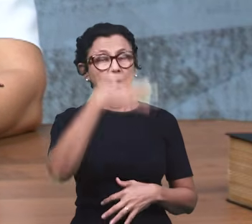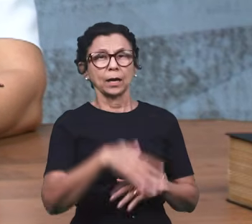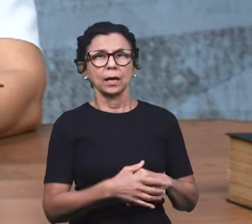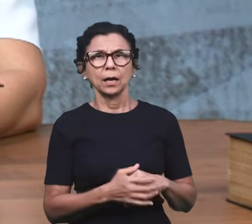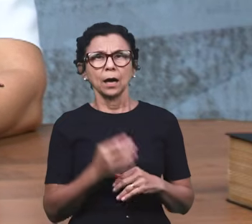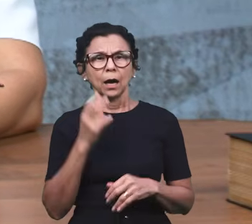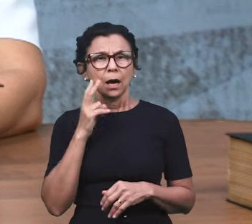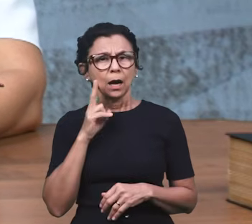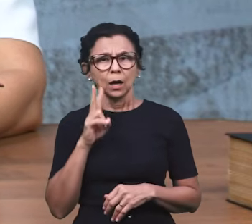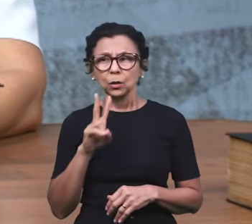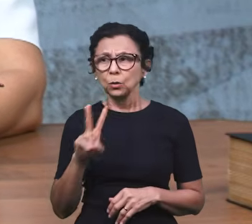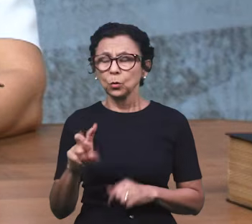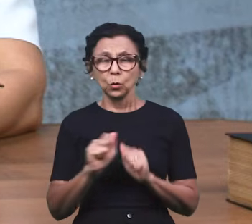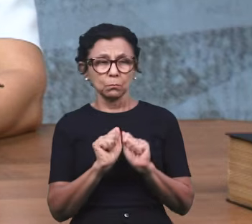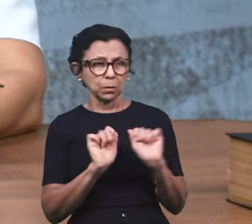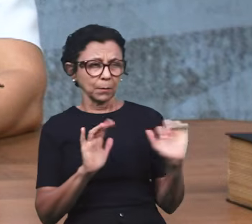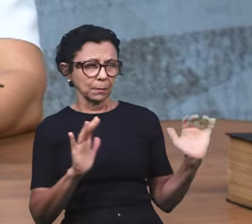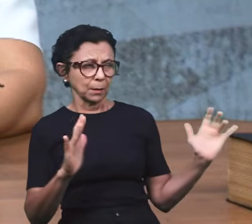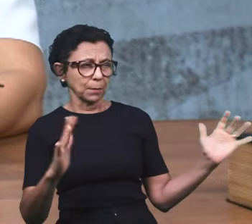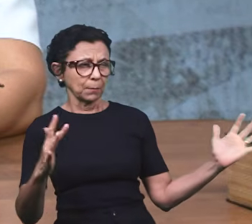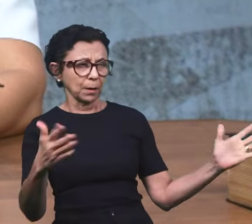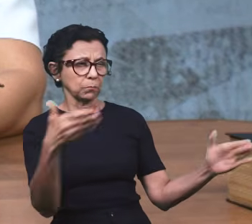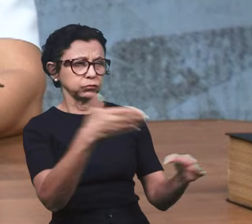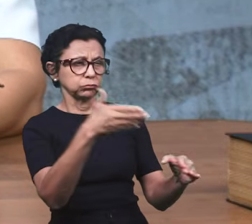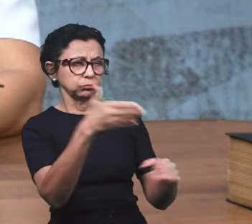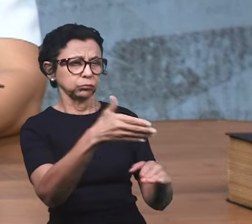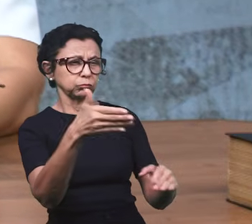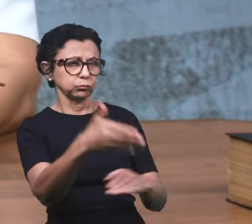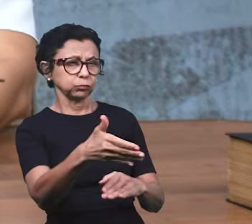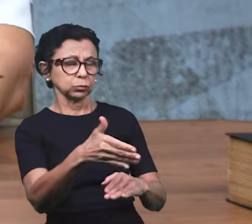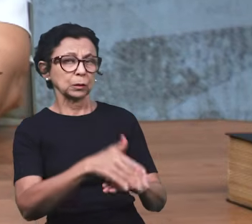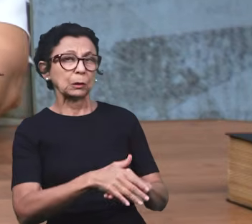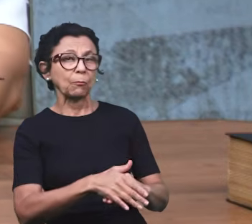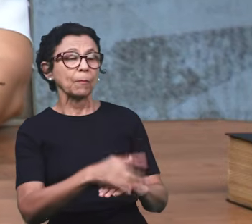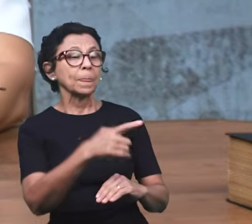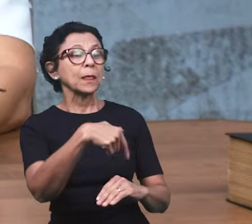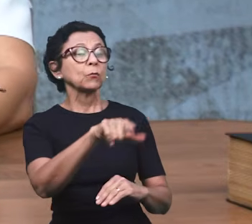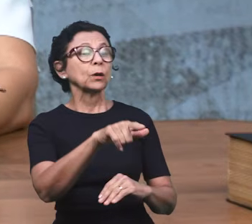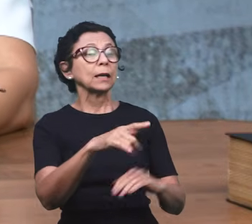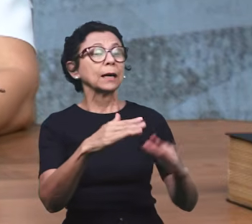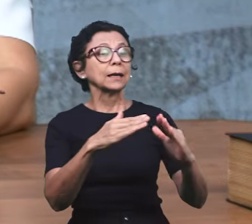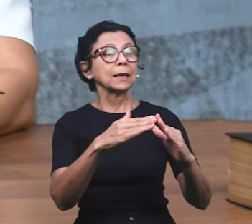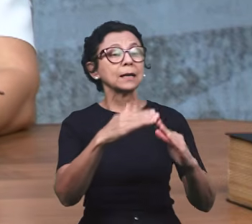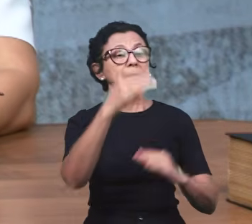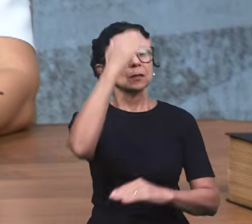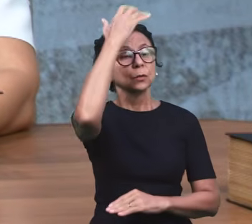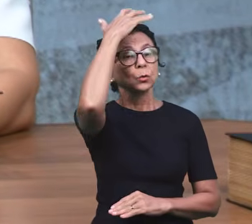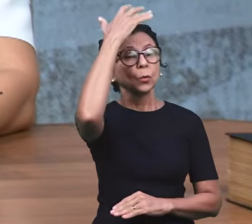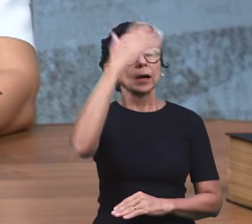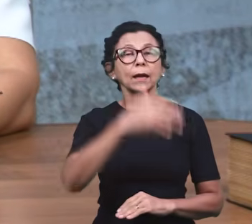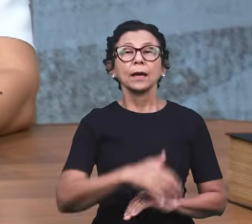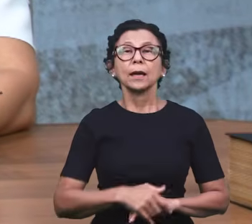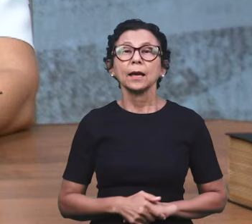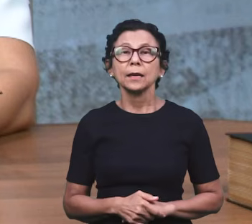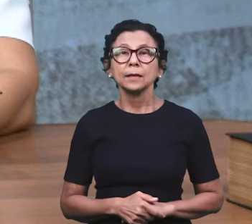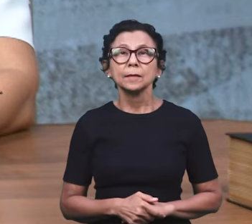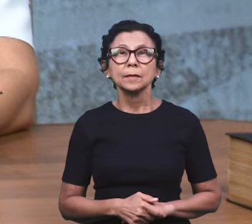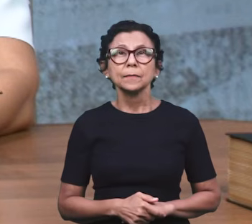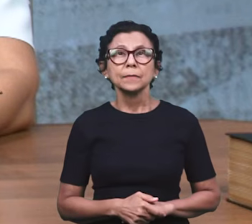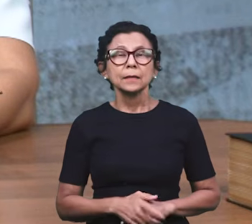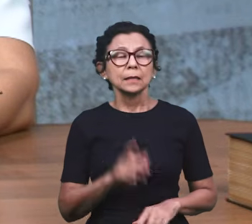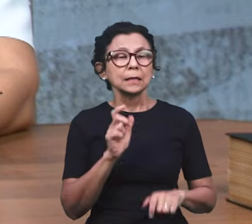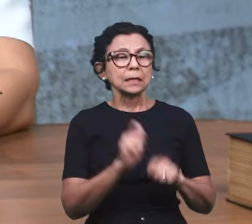cidade era tomada, se foi ao paço da casa do rei e queimou sobre si